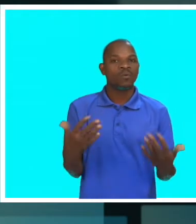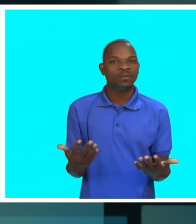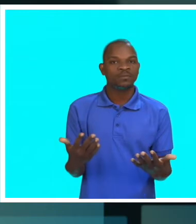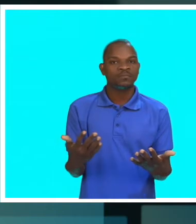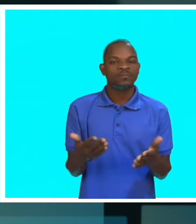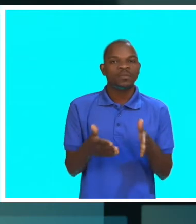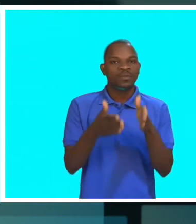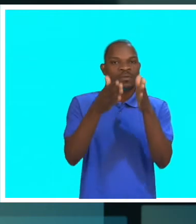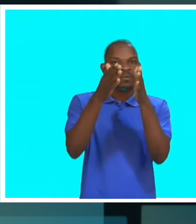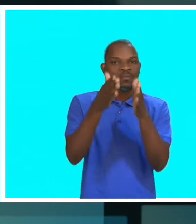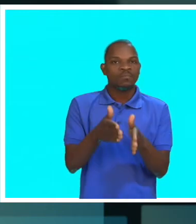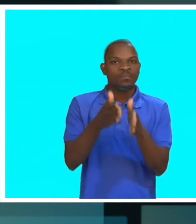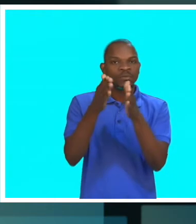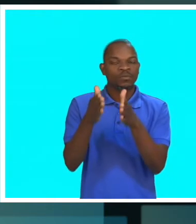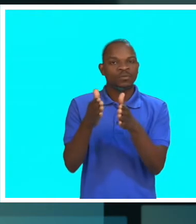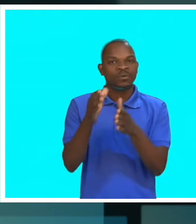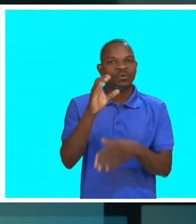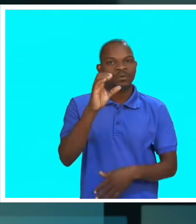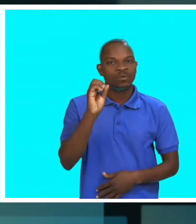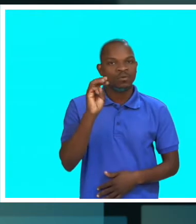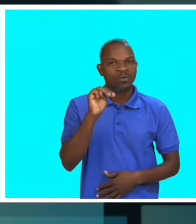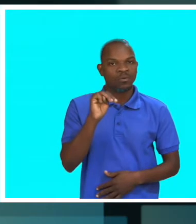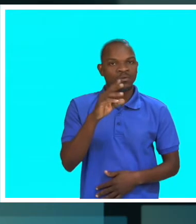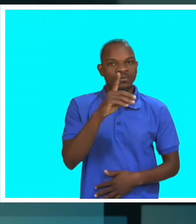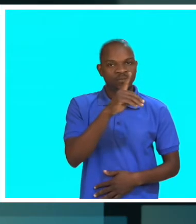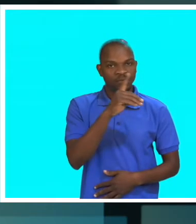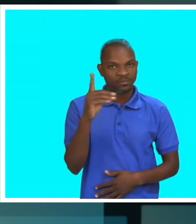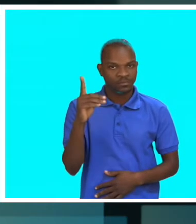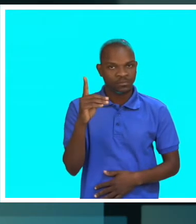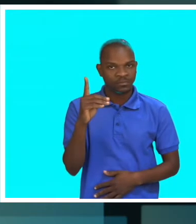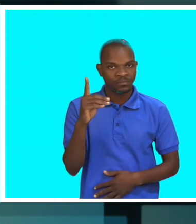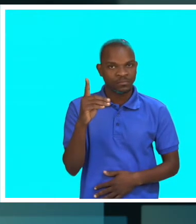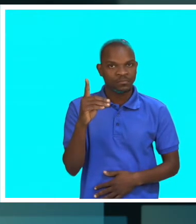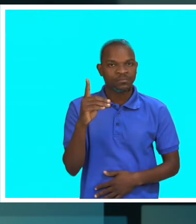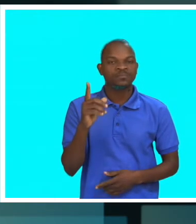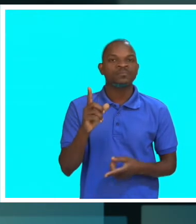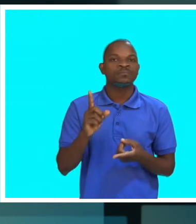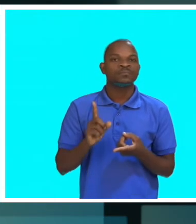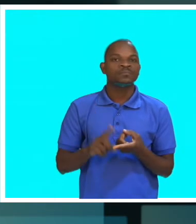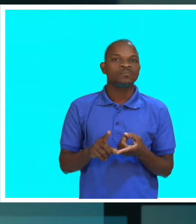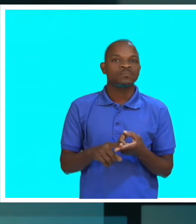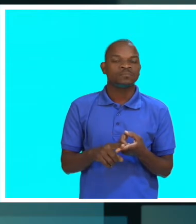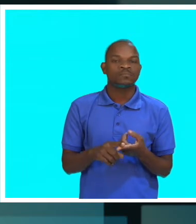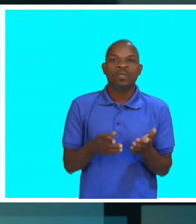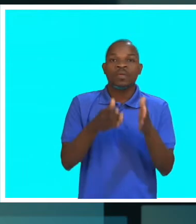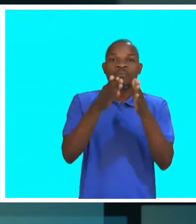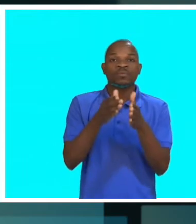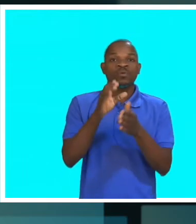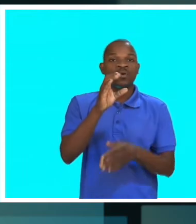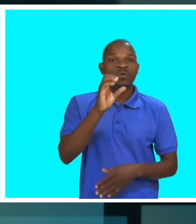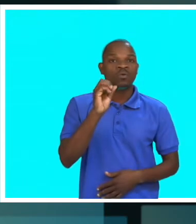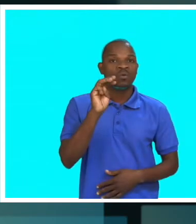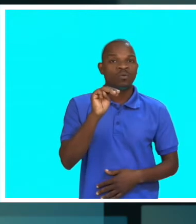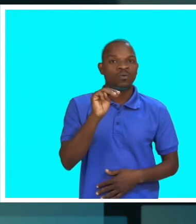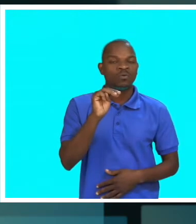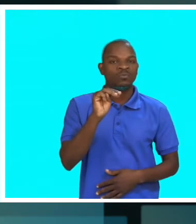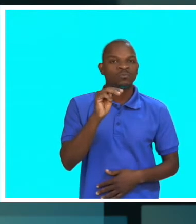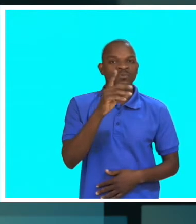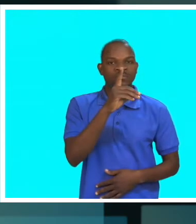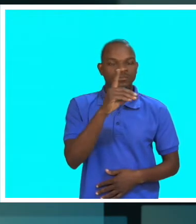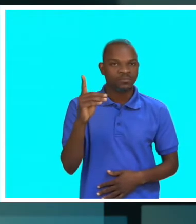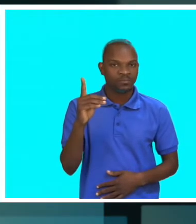até a este momento, é pessoas com deficiência. As pessoas, portanto, que têm alguma deficiência, é pessoas com